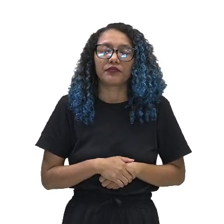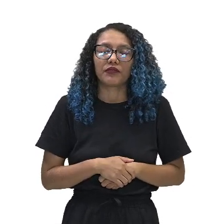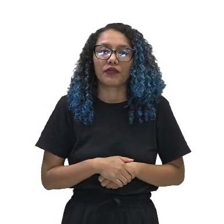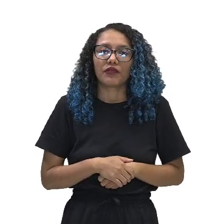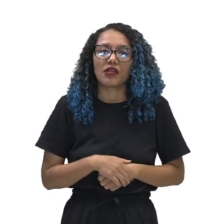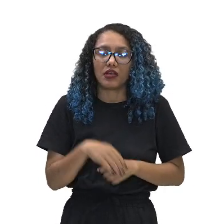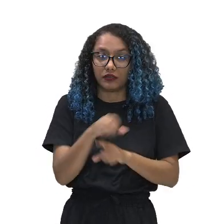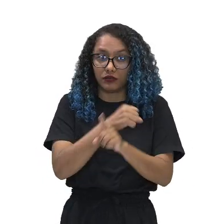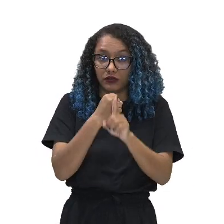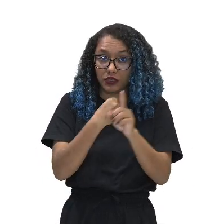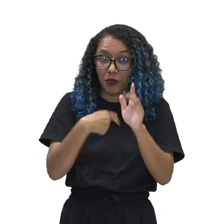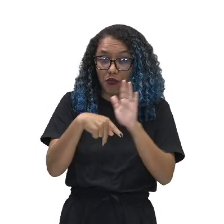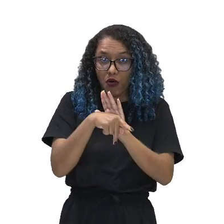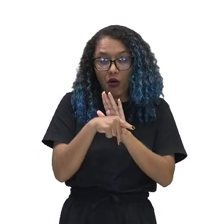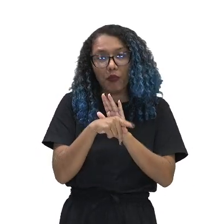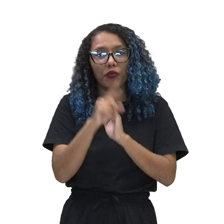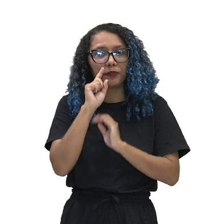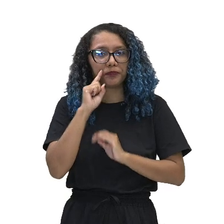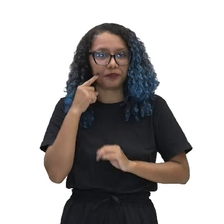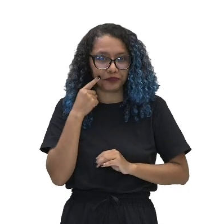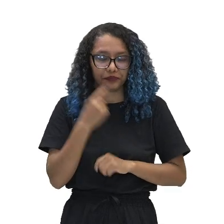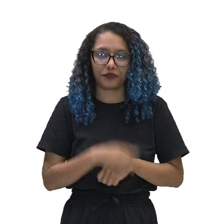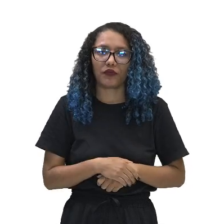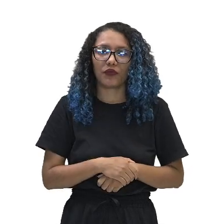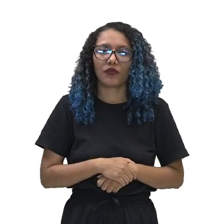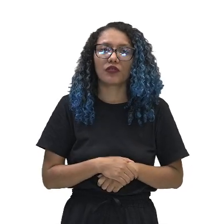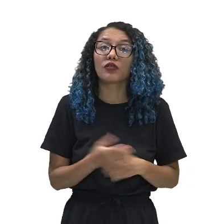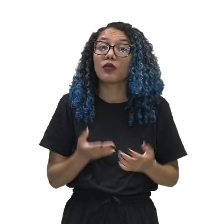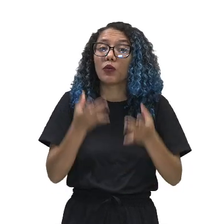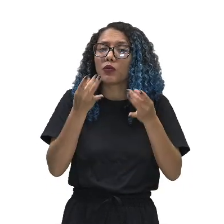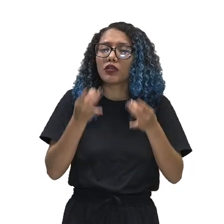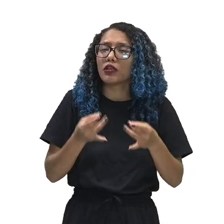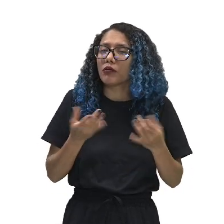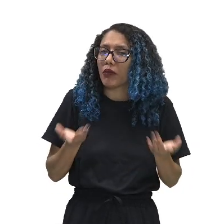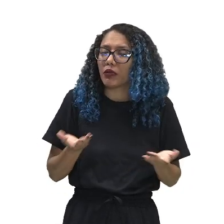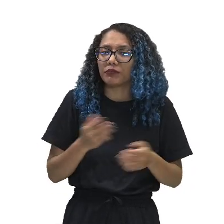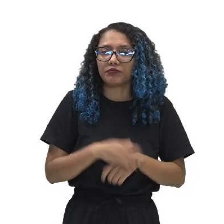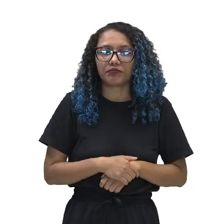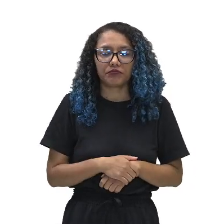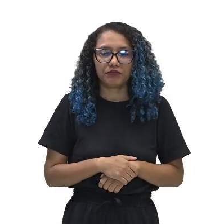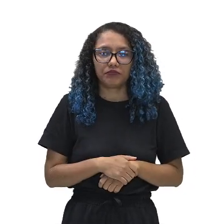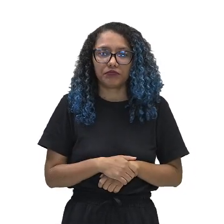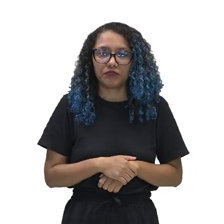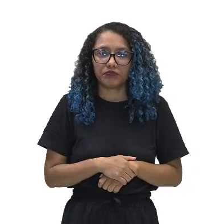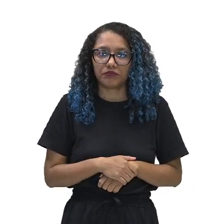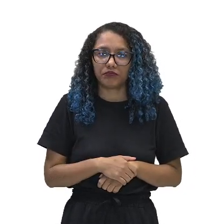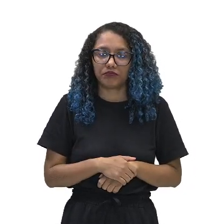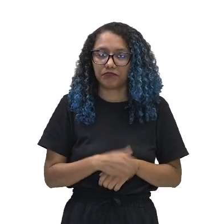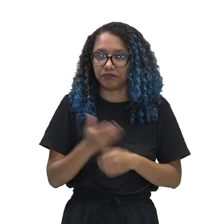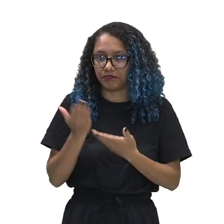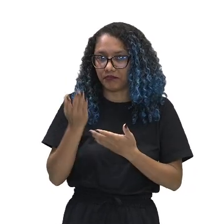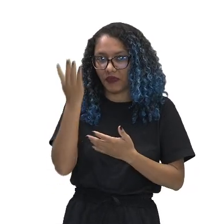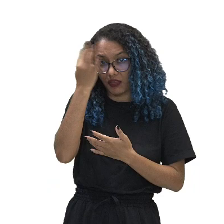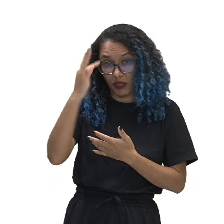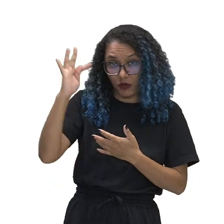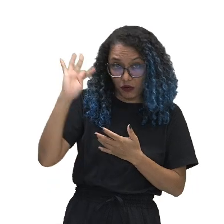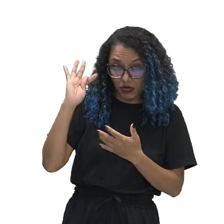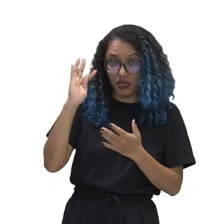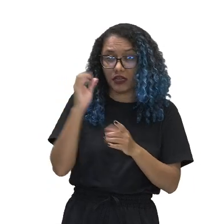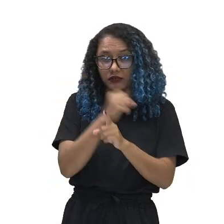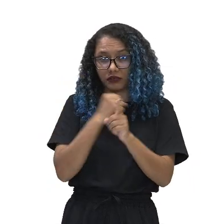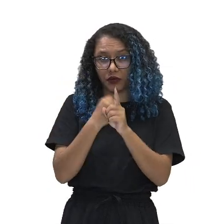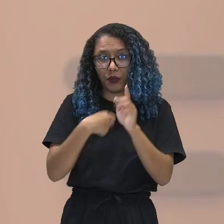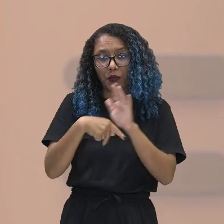a Sociologia de Émile Durkheim. O detalhamento desta aula, Teorias Sociológicas de